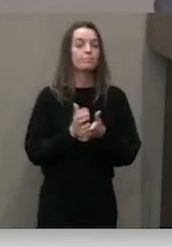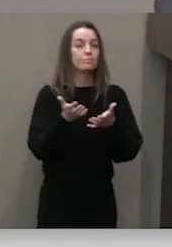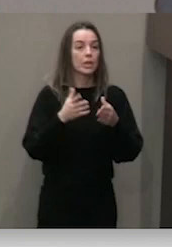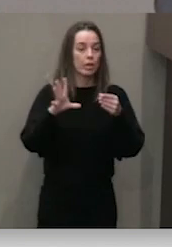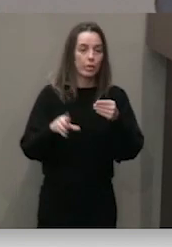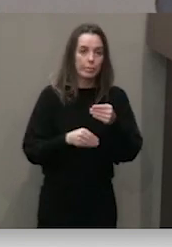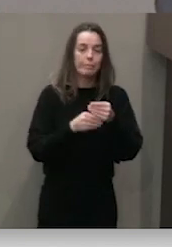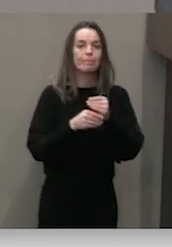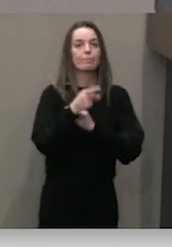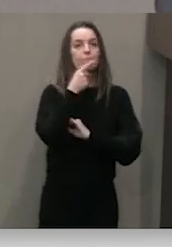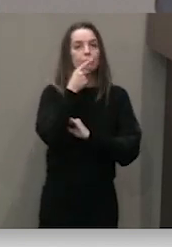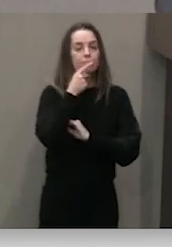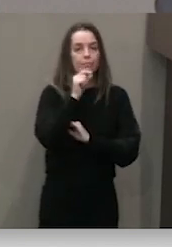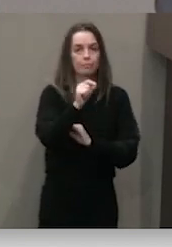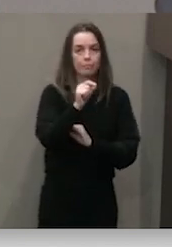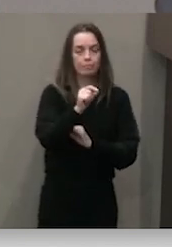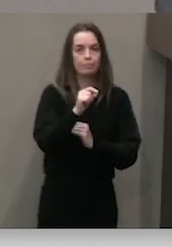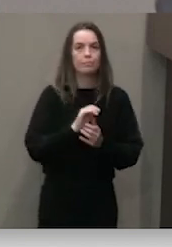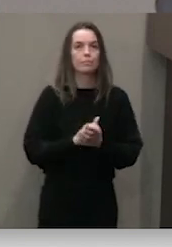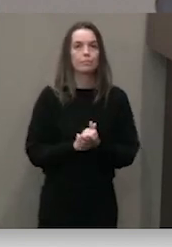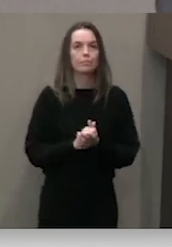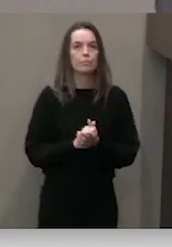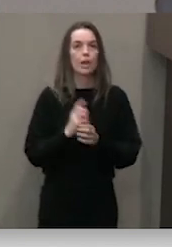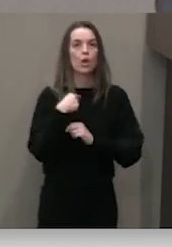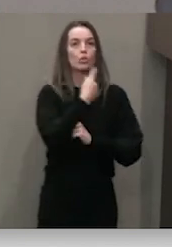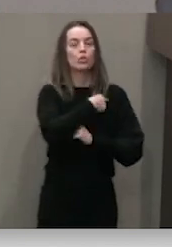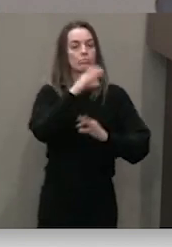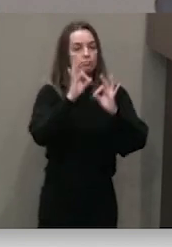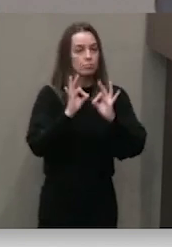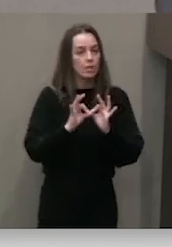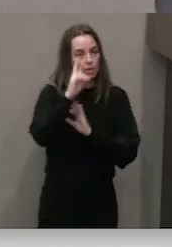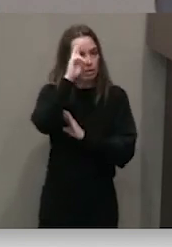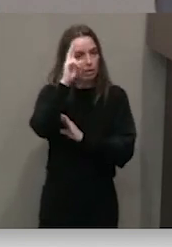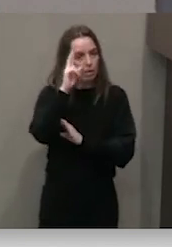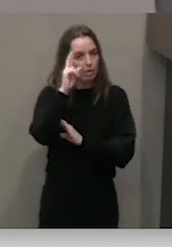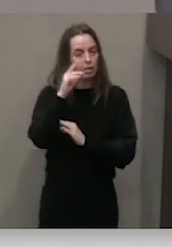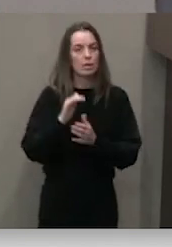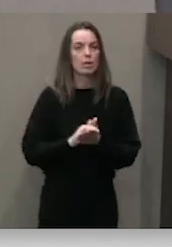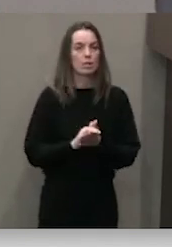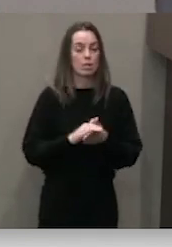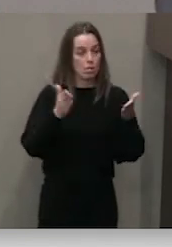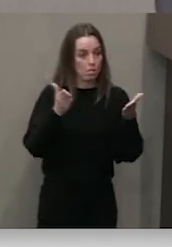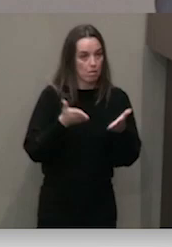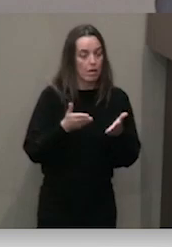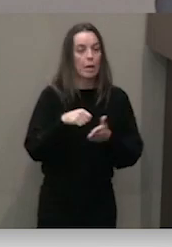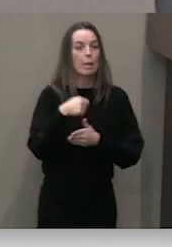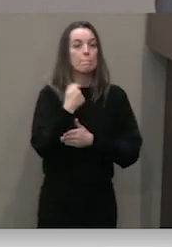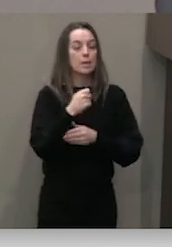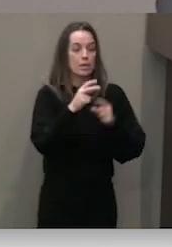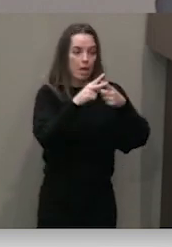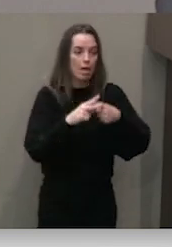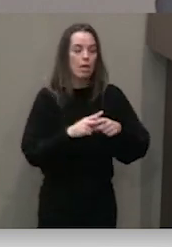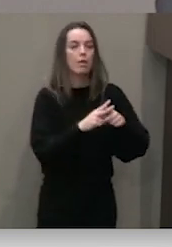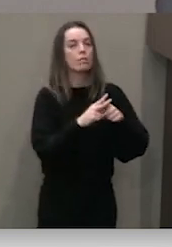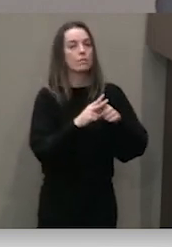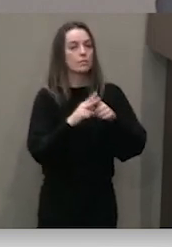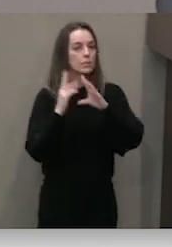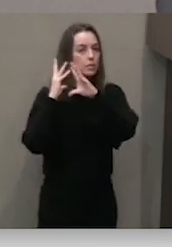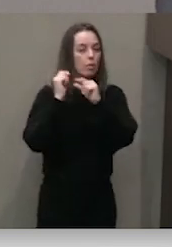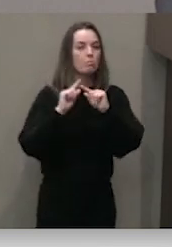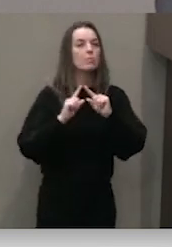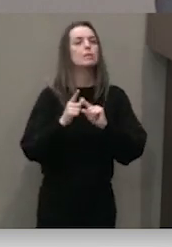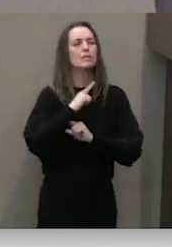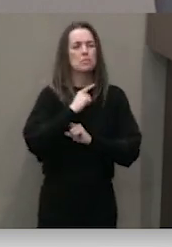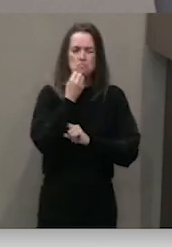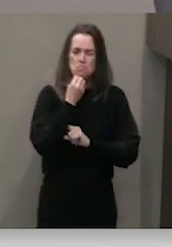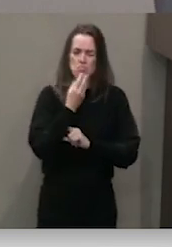complementar dizendo que o nosso plano diretor atual precisa de revisão, mas nós temos um bom plano